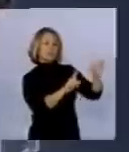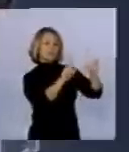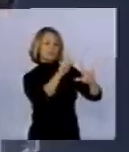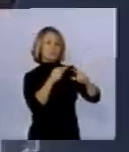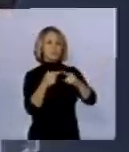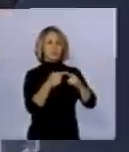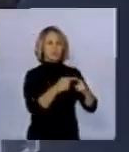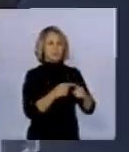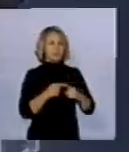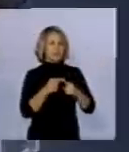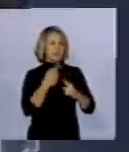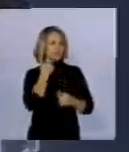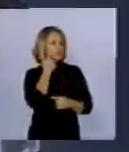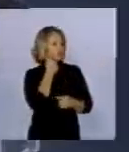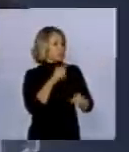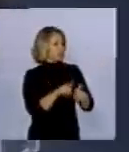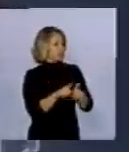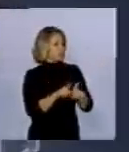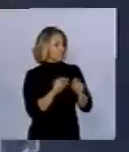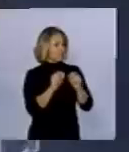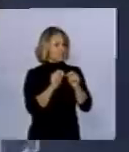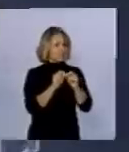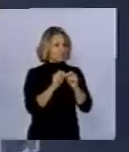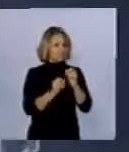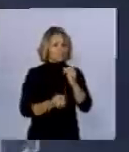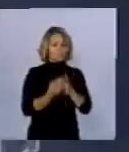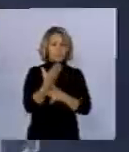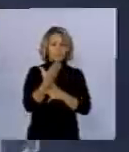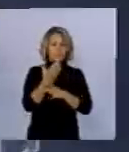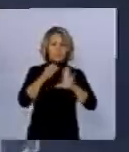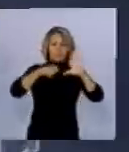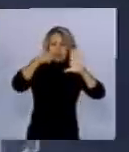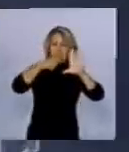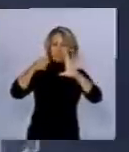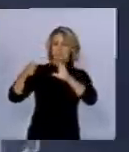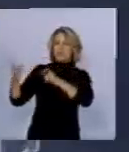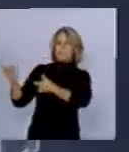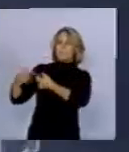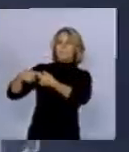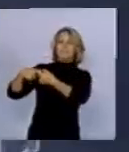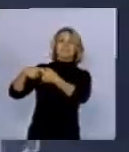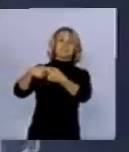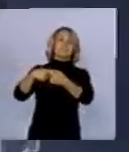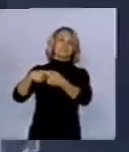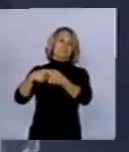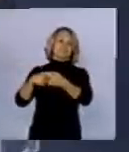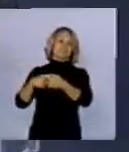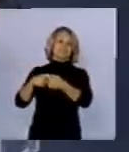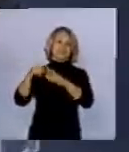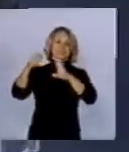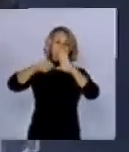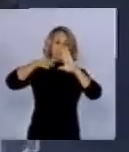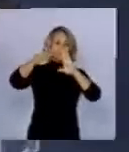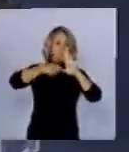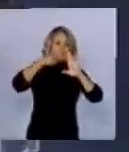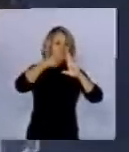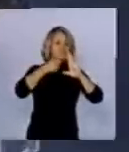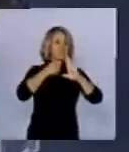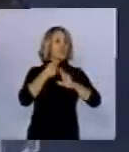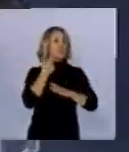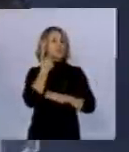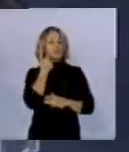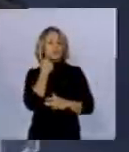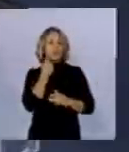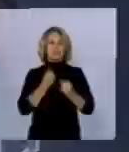é comum também vão realizar Produções em parceria com os produtores é tão comum a gente desenvolver projetos em